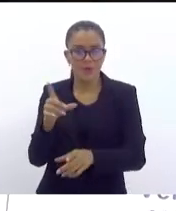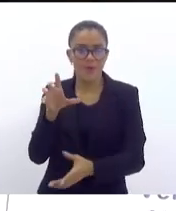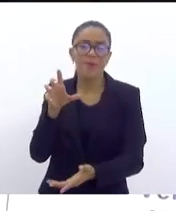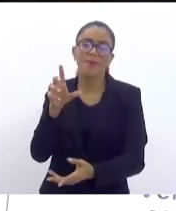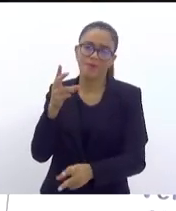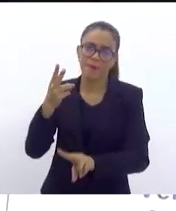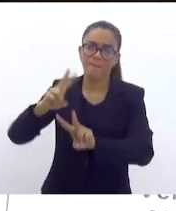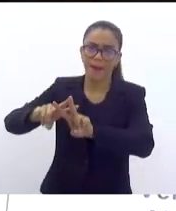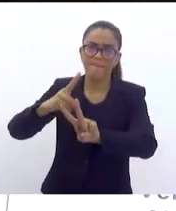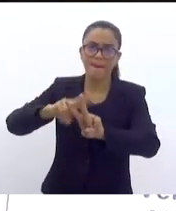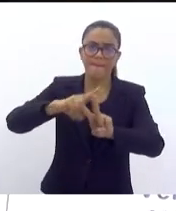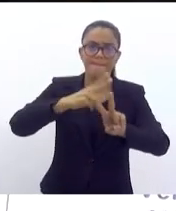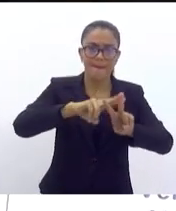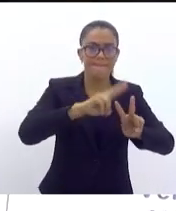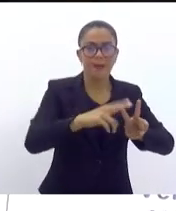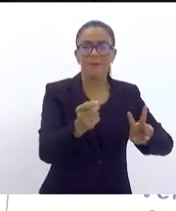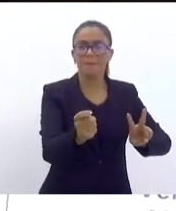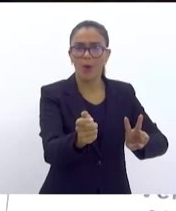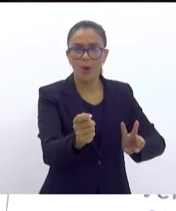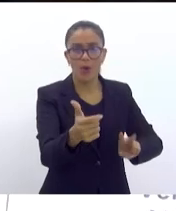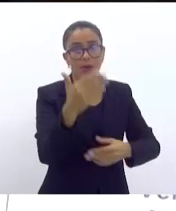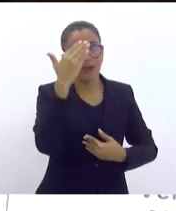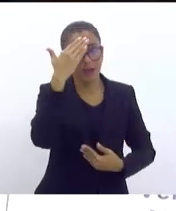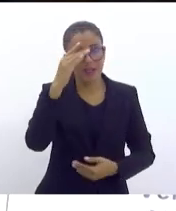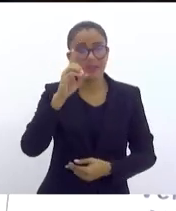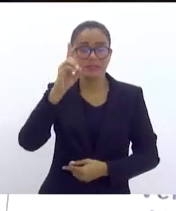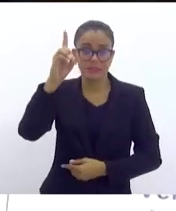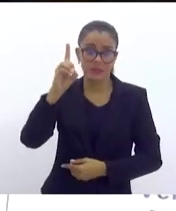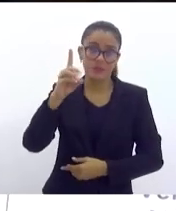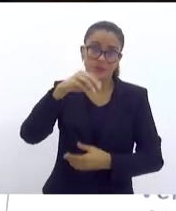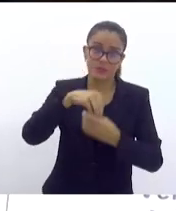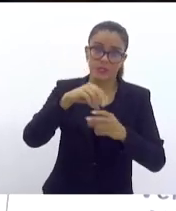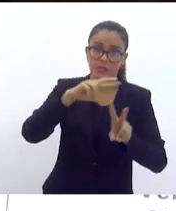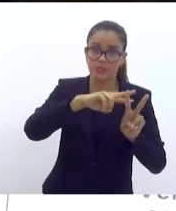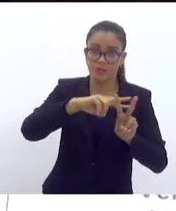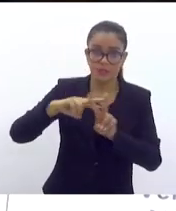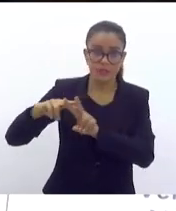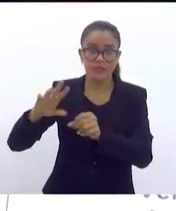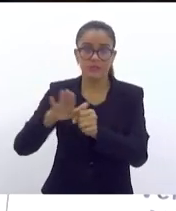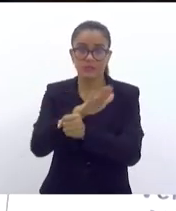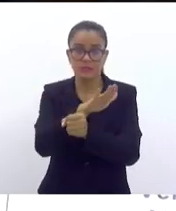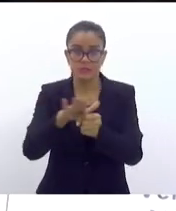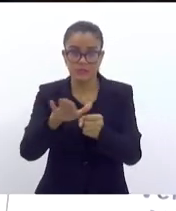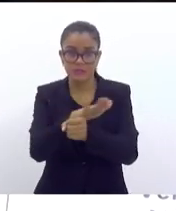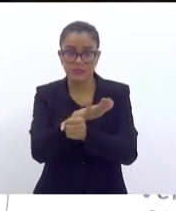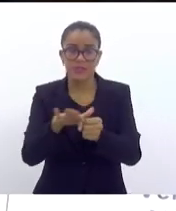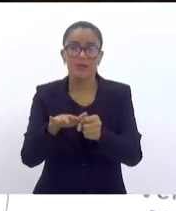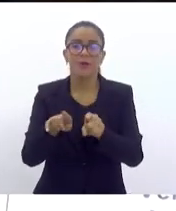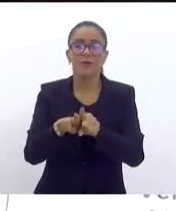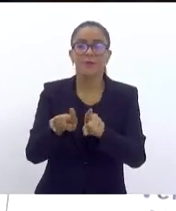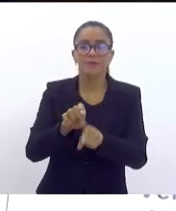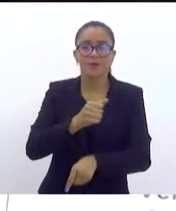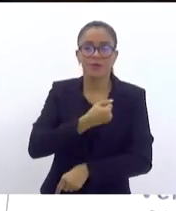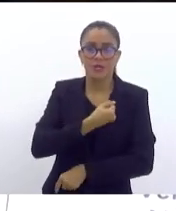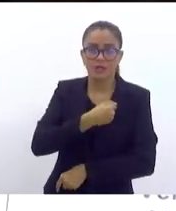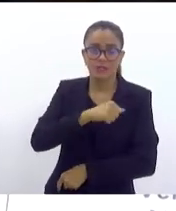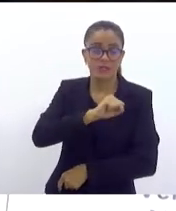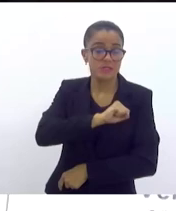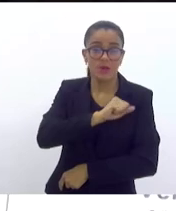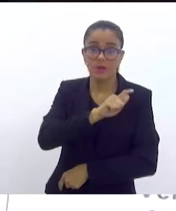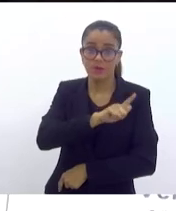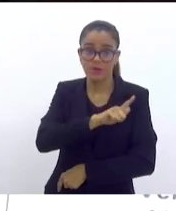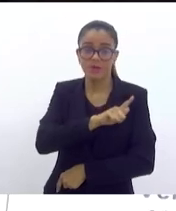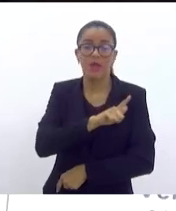é poucas apreensões graças a Deus em presídios e São Cristóvão São Gonçalo e